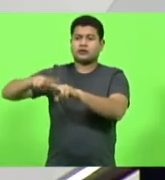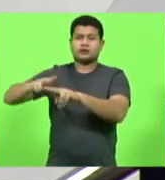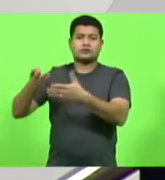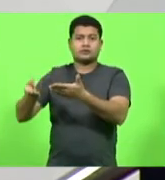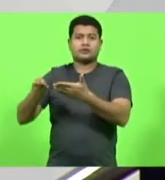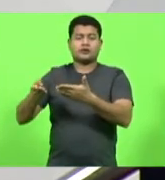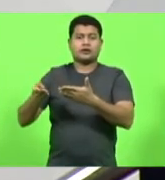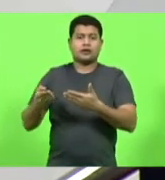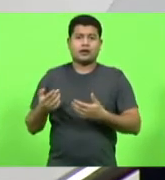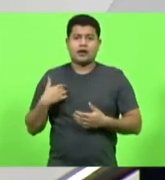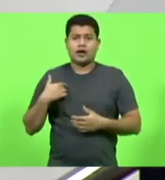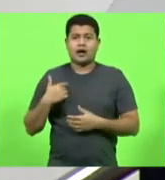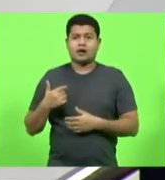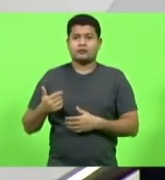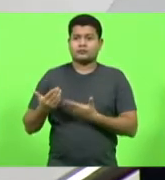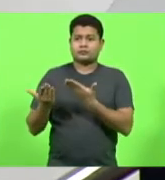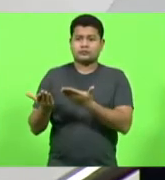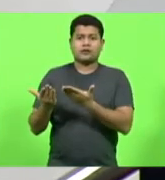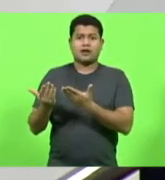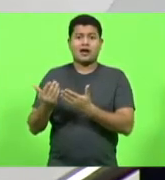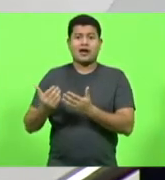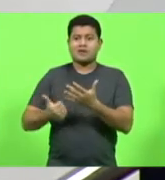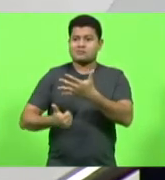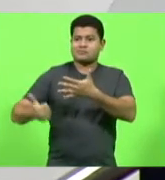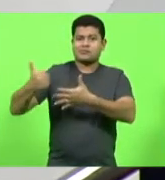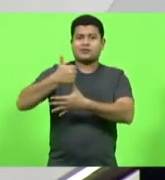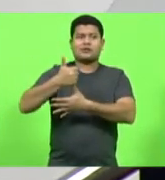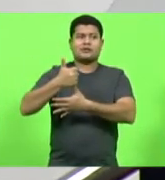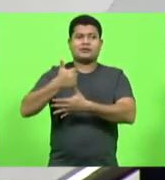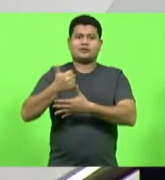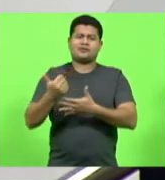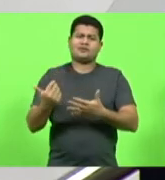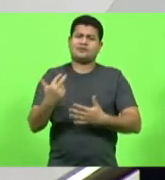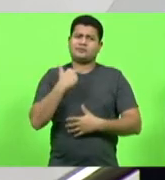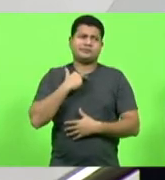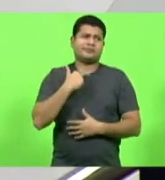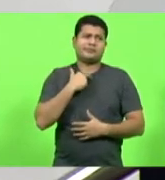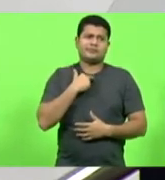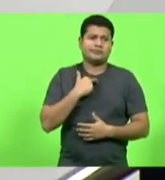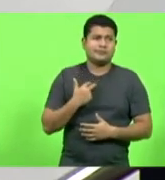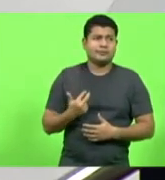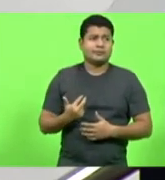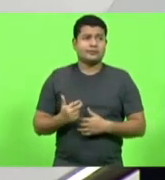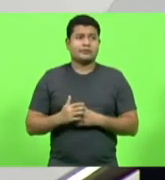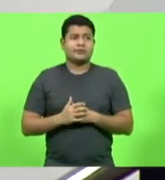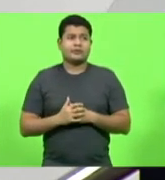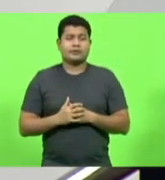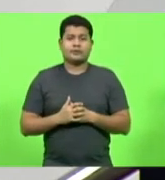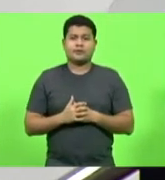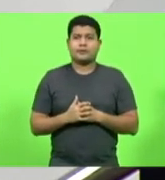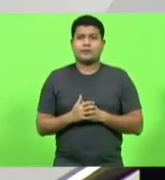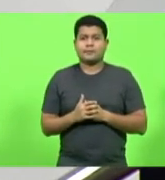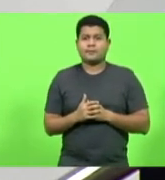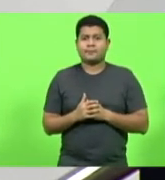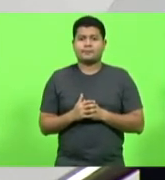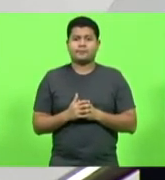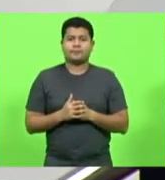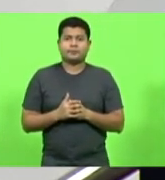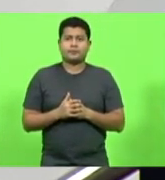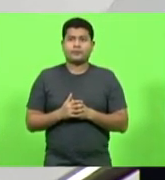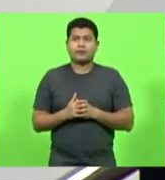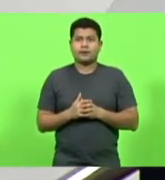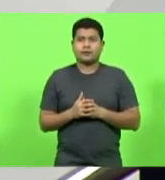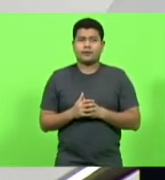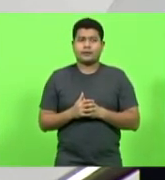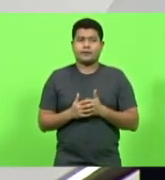com faixa etária maior. O jovem preso lá vai vacinar antes do cidadão de 55 anos que ainda não